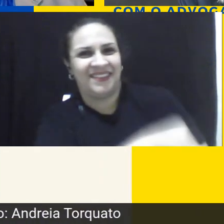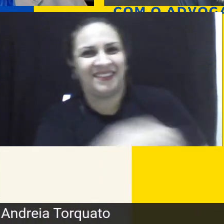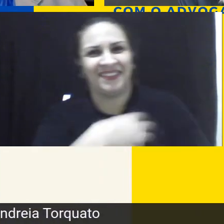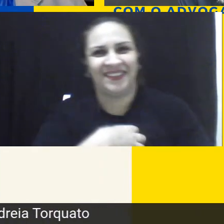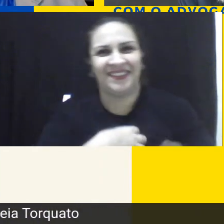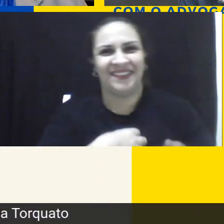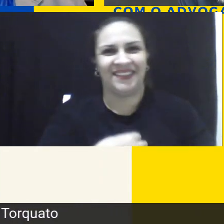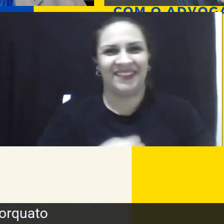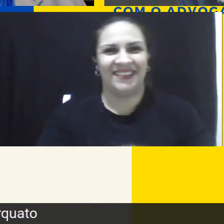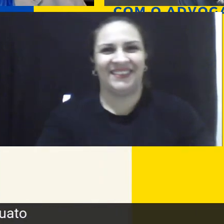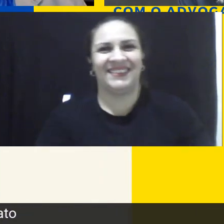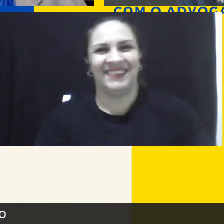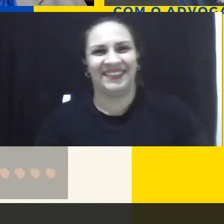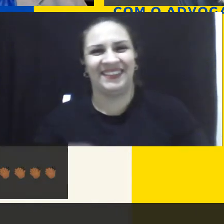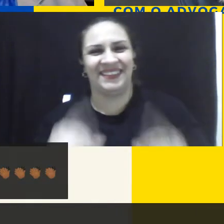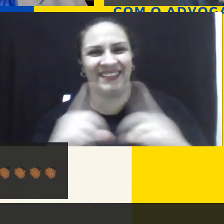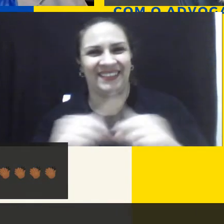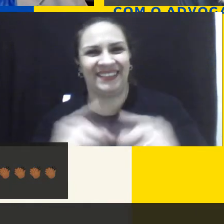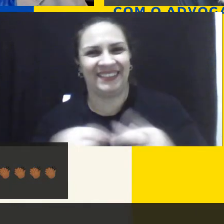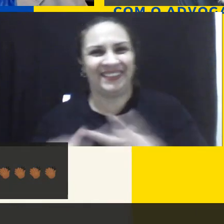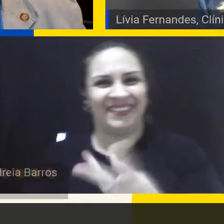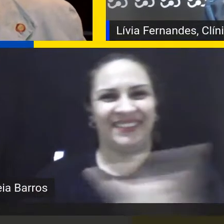Brasília.